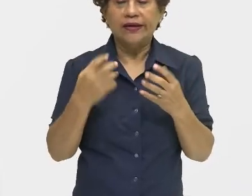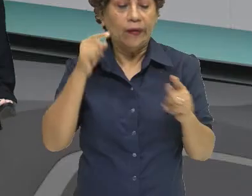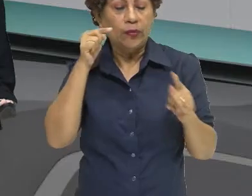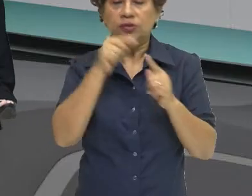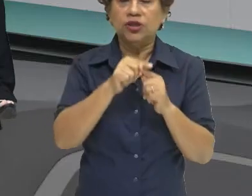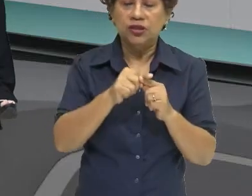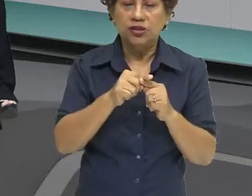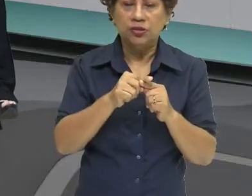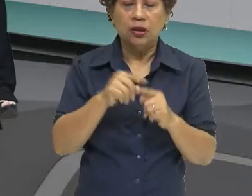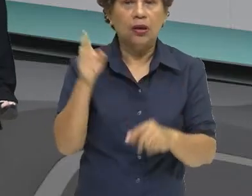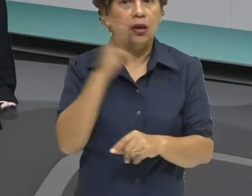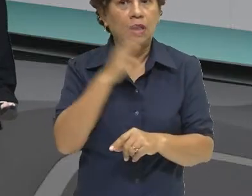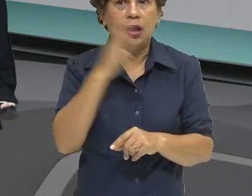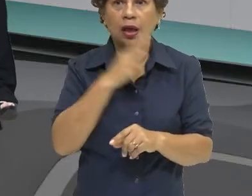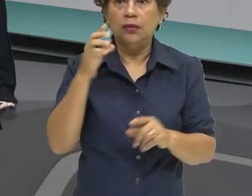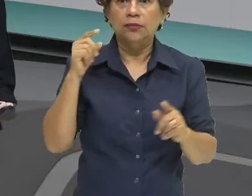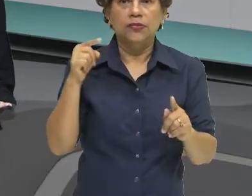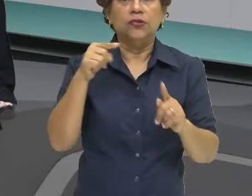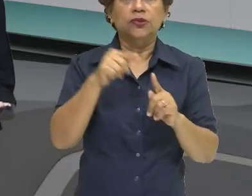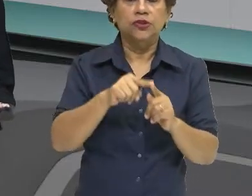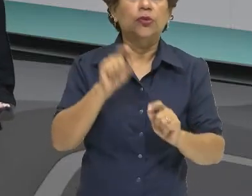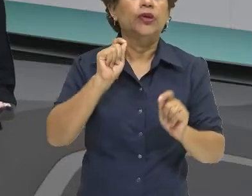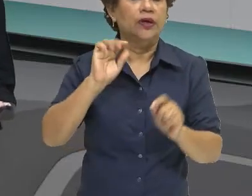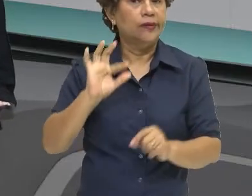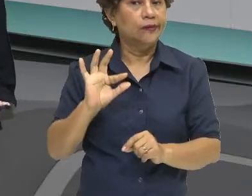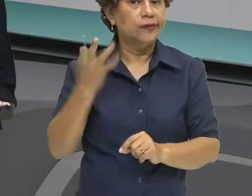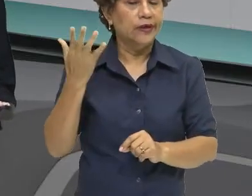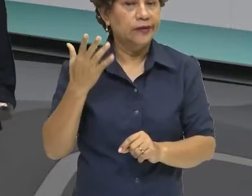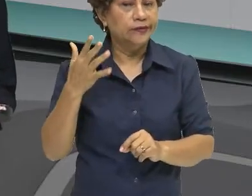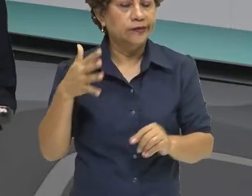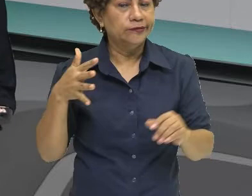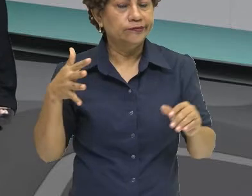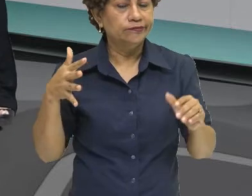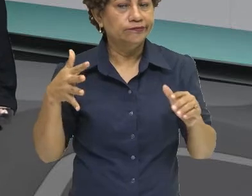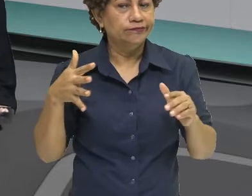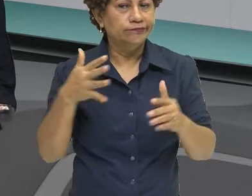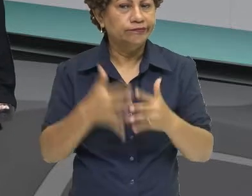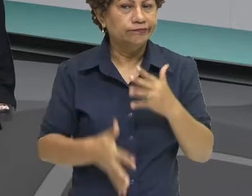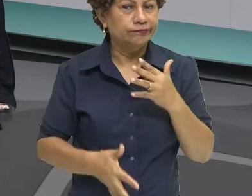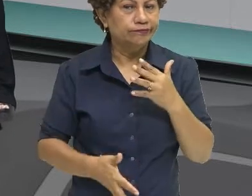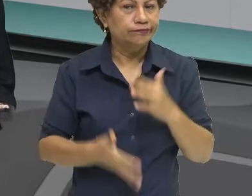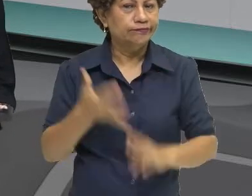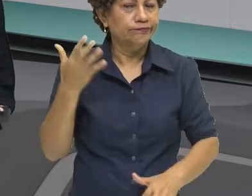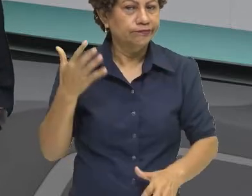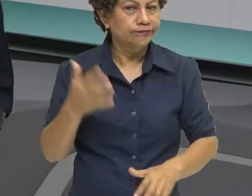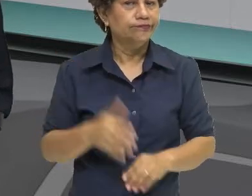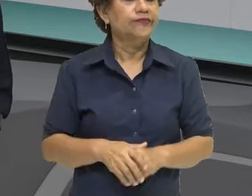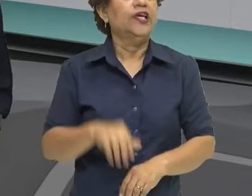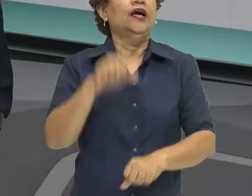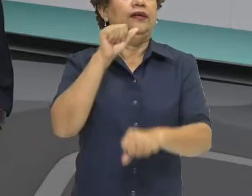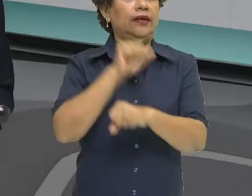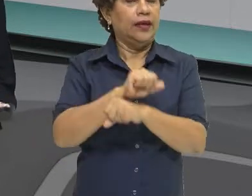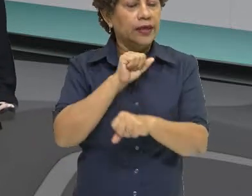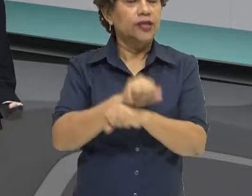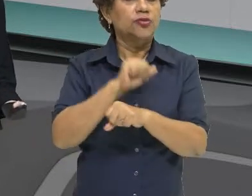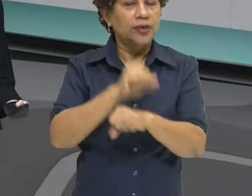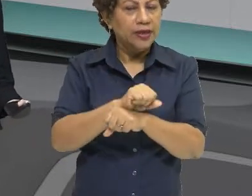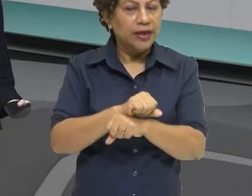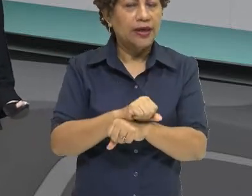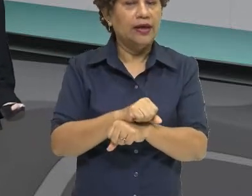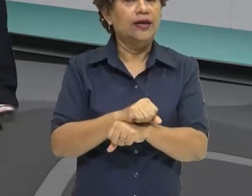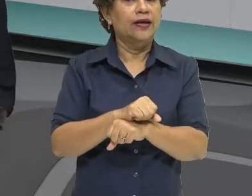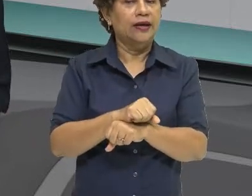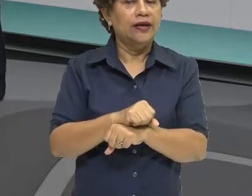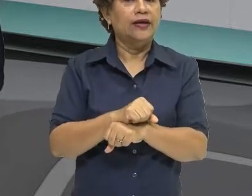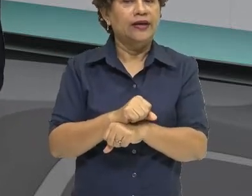objetivos, que aí acaba que passa e a gente nem vê. Então, as coisas boas vêm quando a gente está distraído, às vezes quando a gente nem